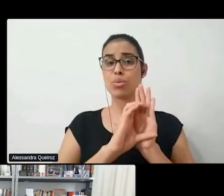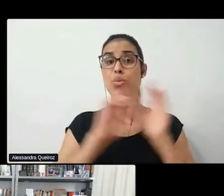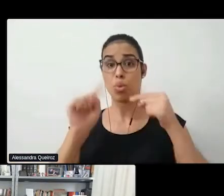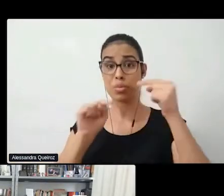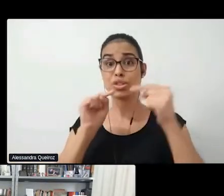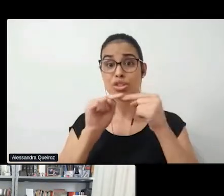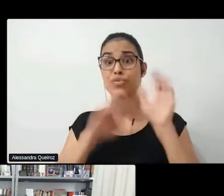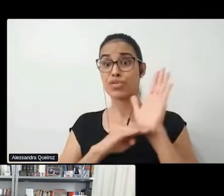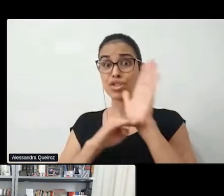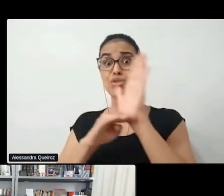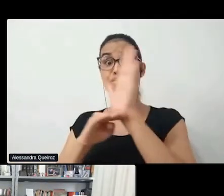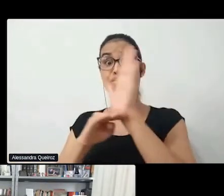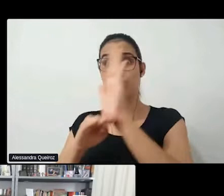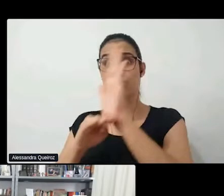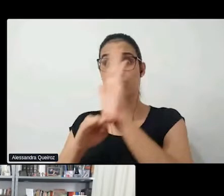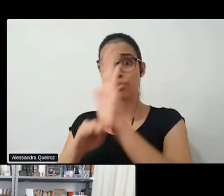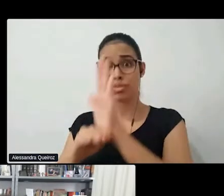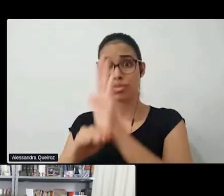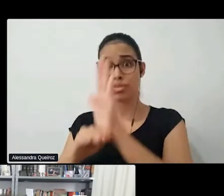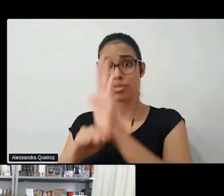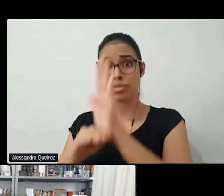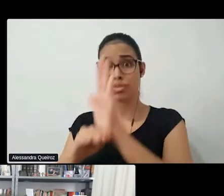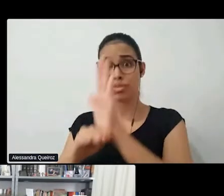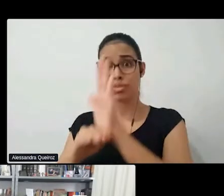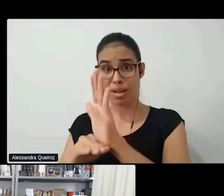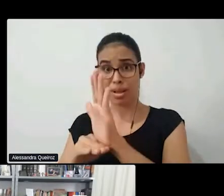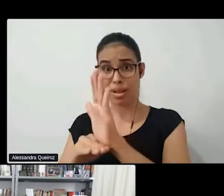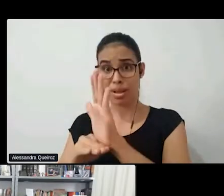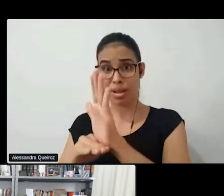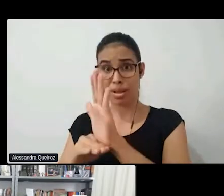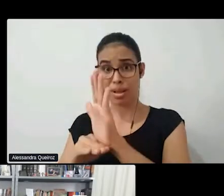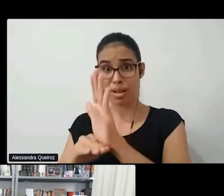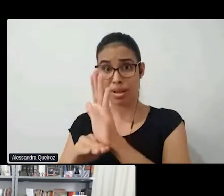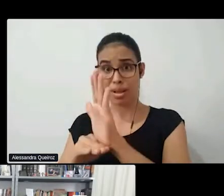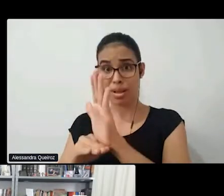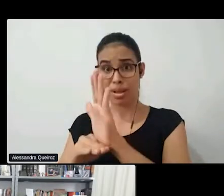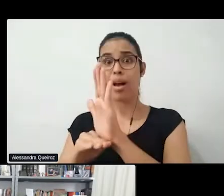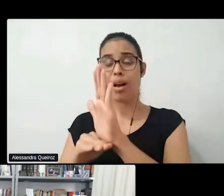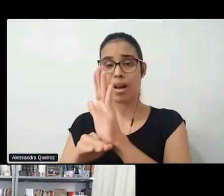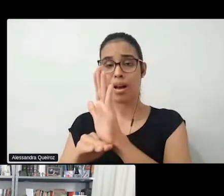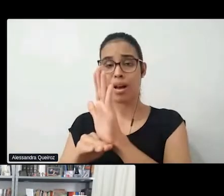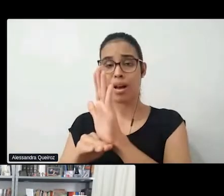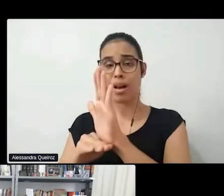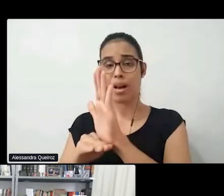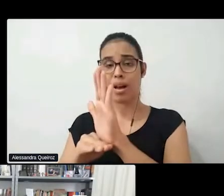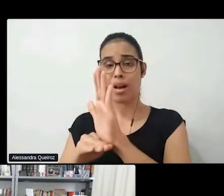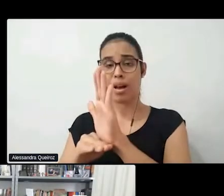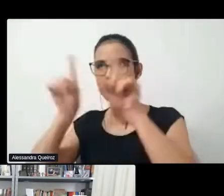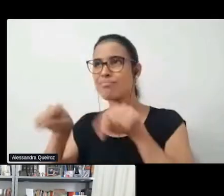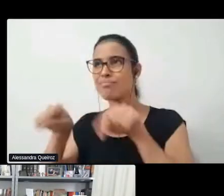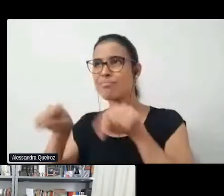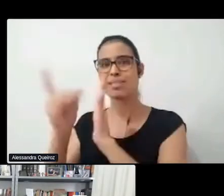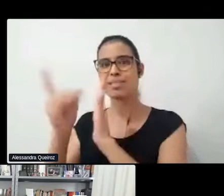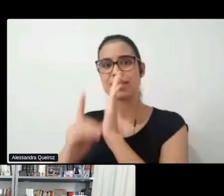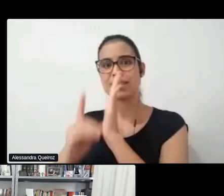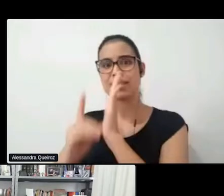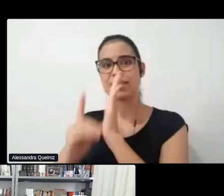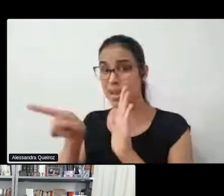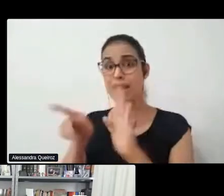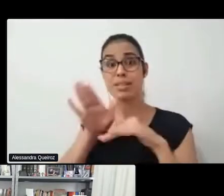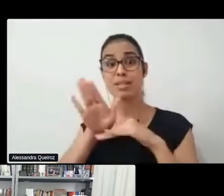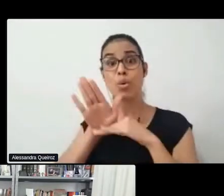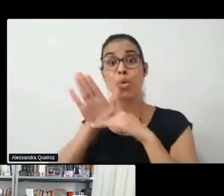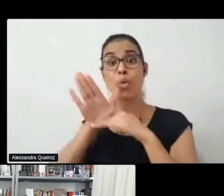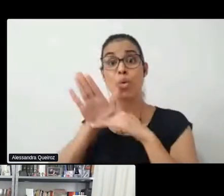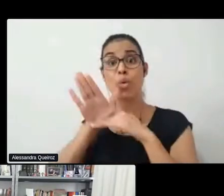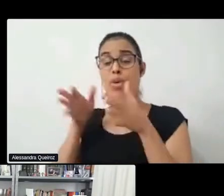desenvolvedores, ajudar os designers a entender esse processo, né? Essa mescla, essa dupla que anda